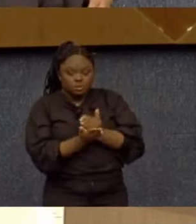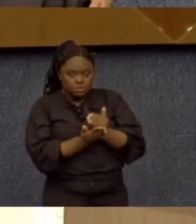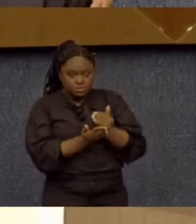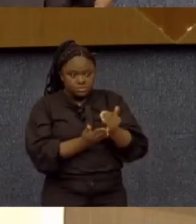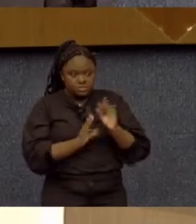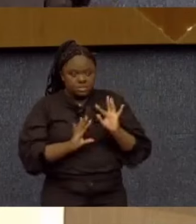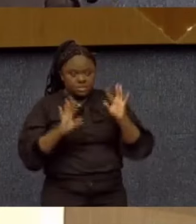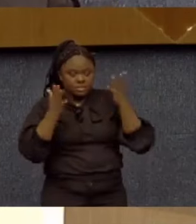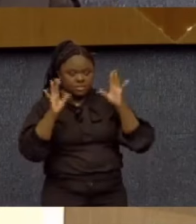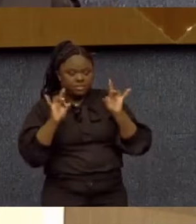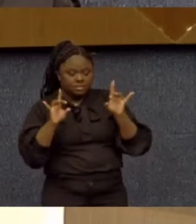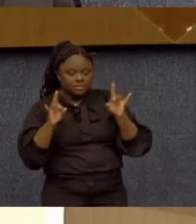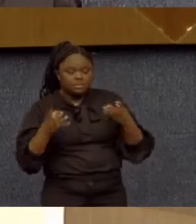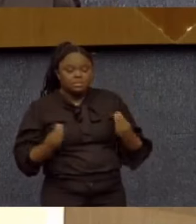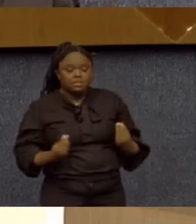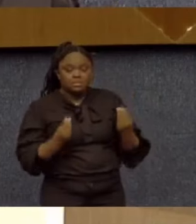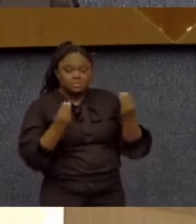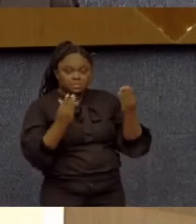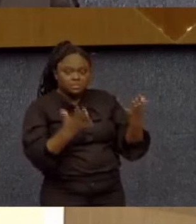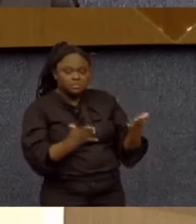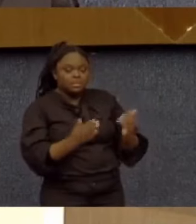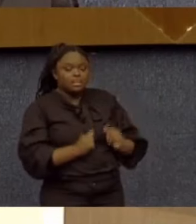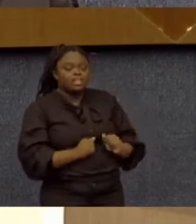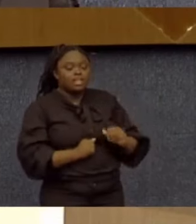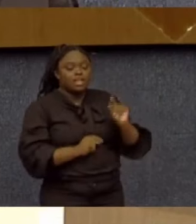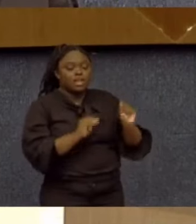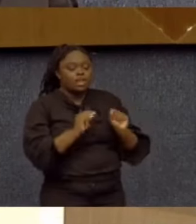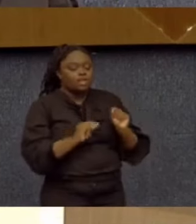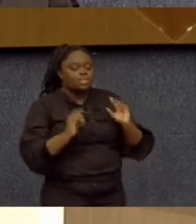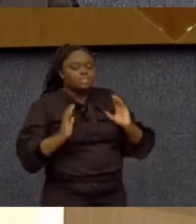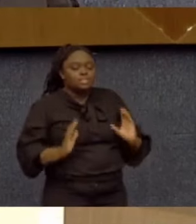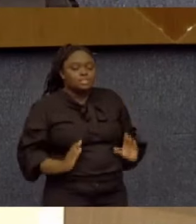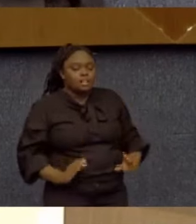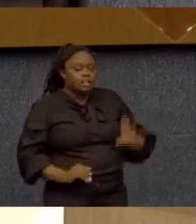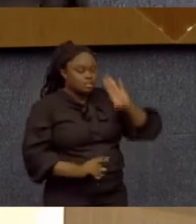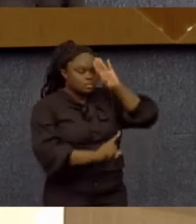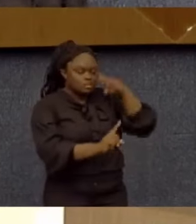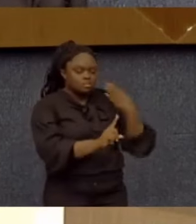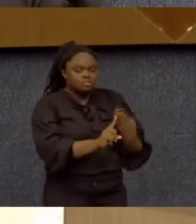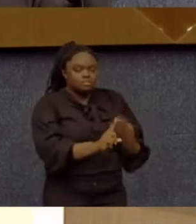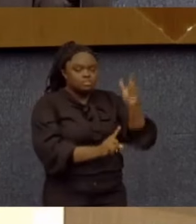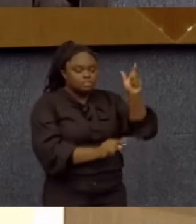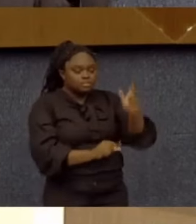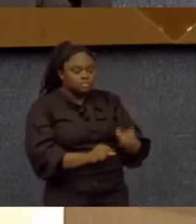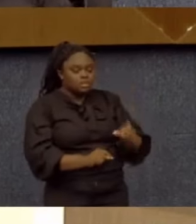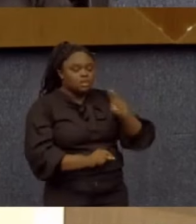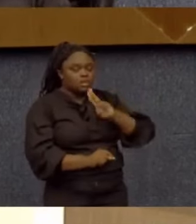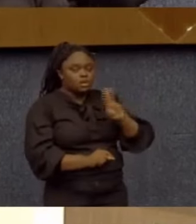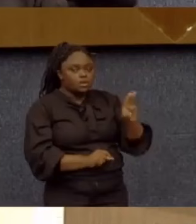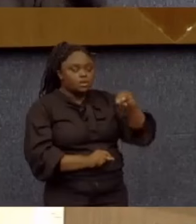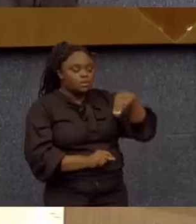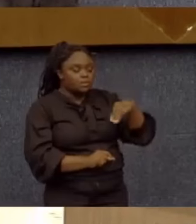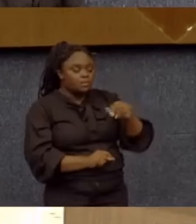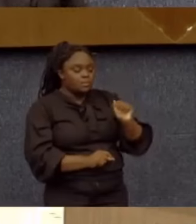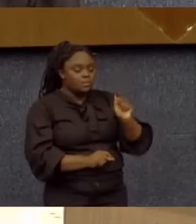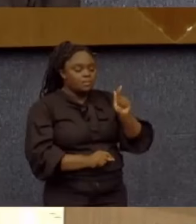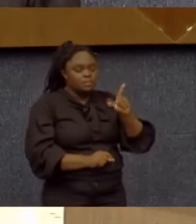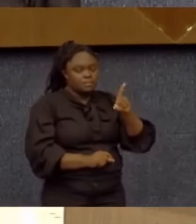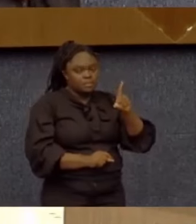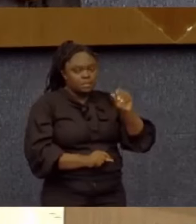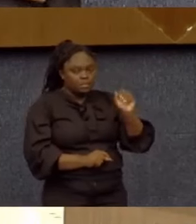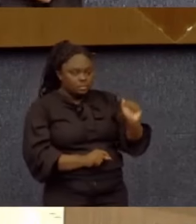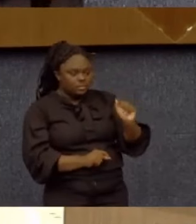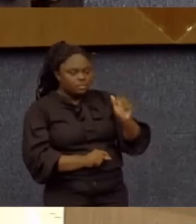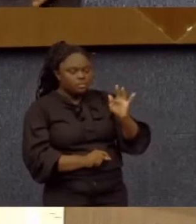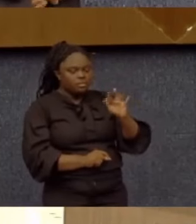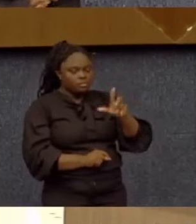a solenidade para a entrega do título de cidadania honorária à senhora Magda Rezende Flávio. O